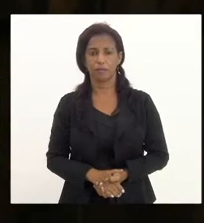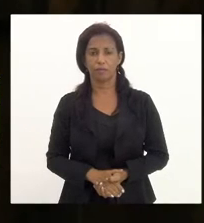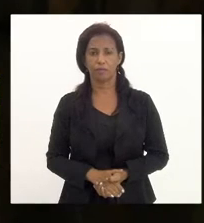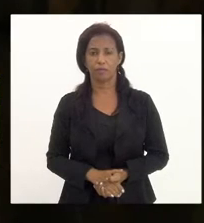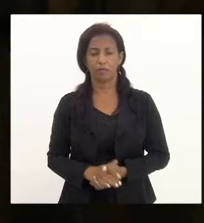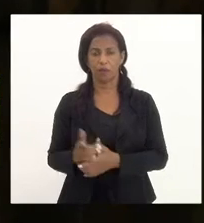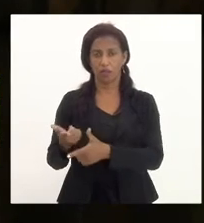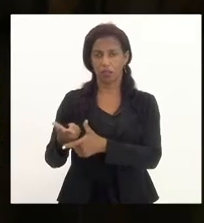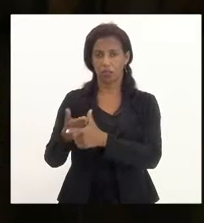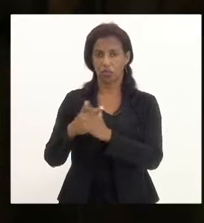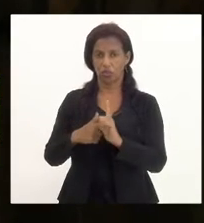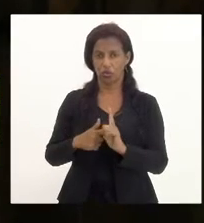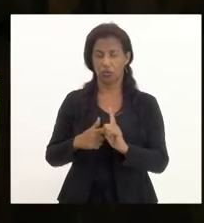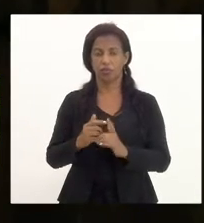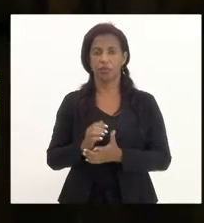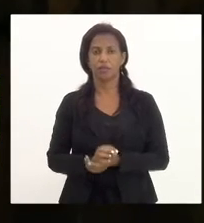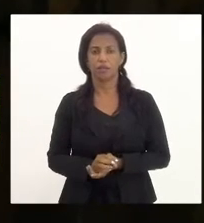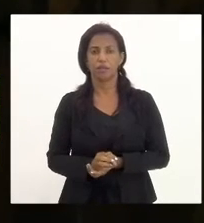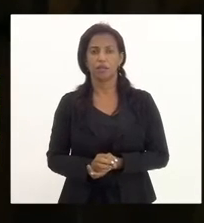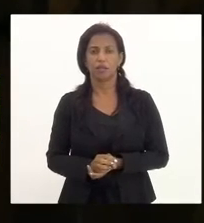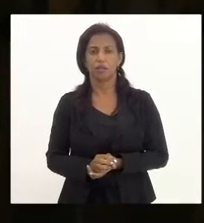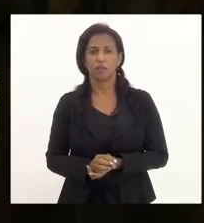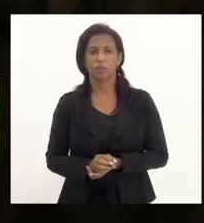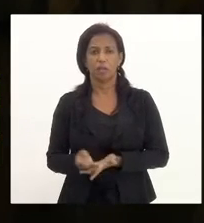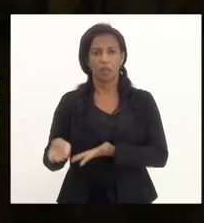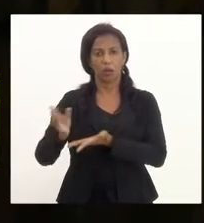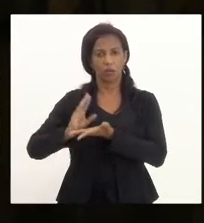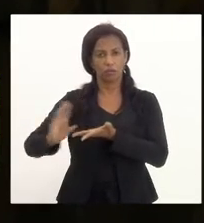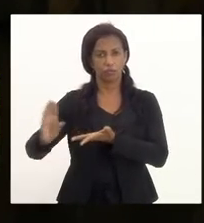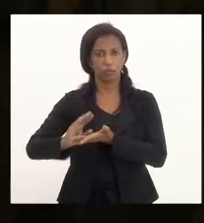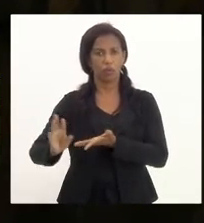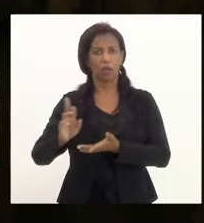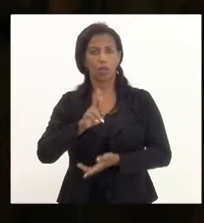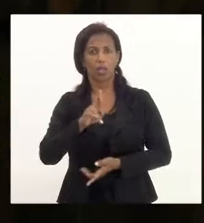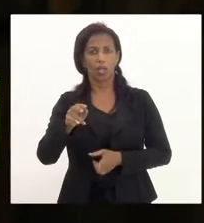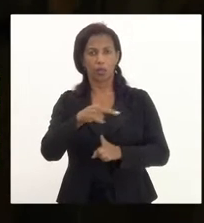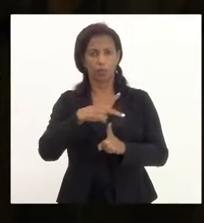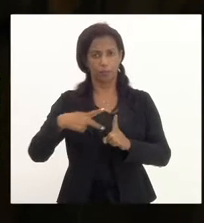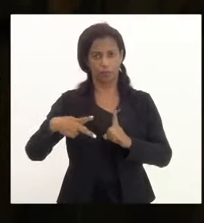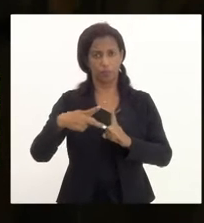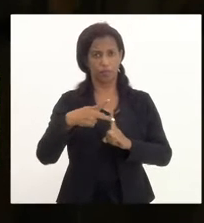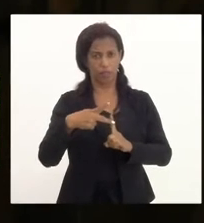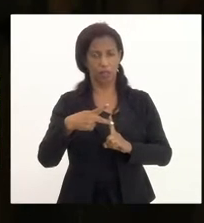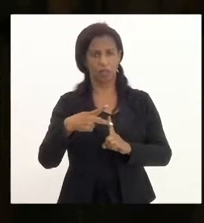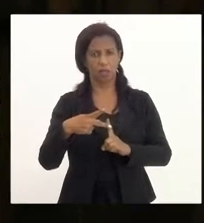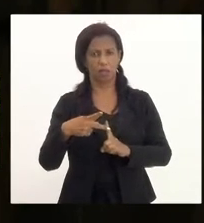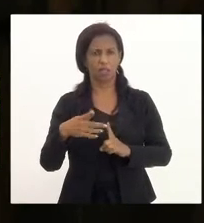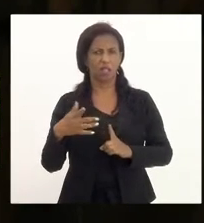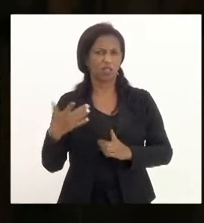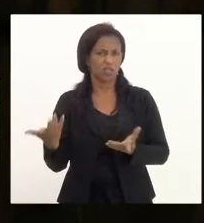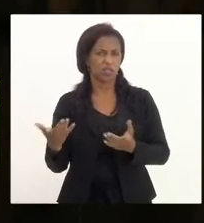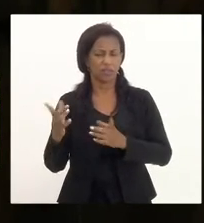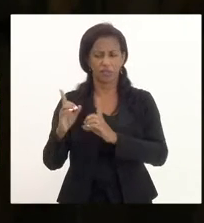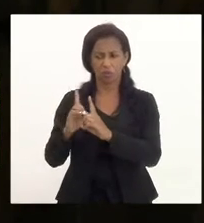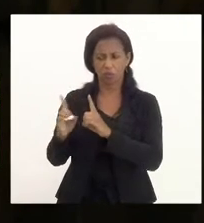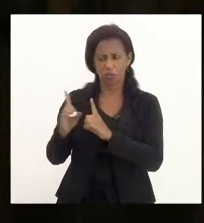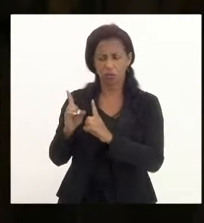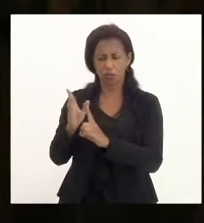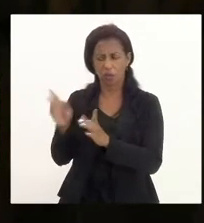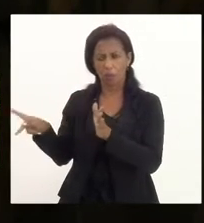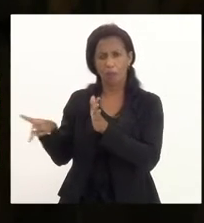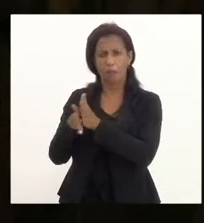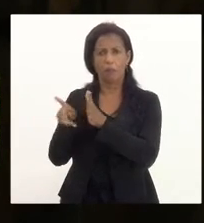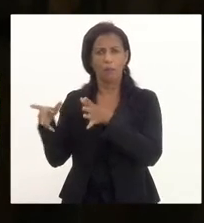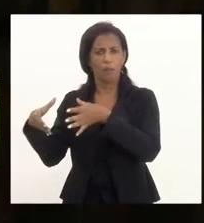e a dívida e ao financiamento do Rio previdência a gente vai ter depois de uma função mais específica sobre rio previdência mas me chamou atenção